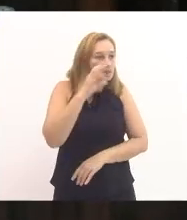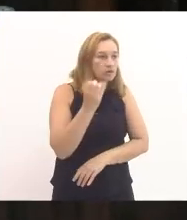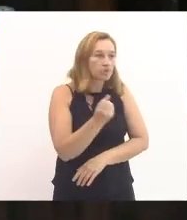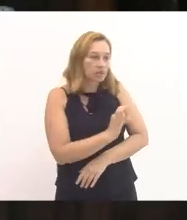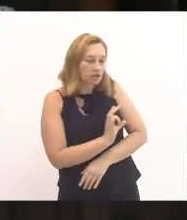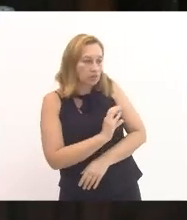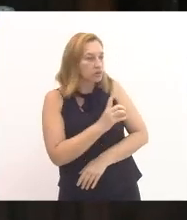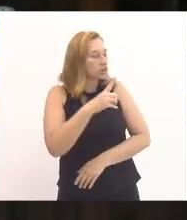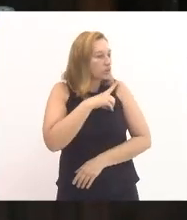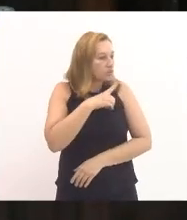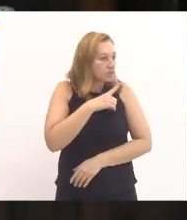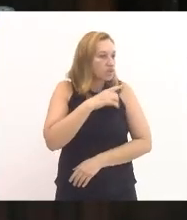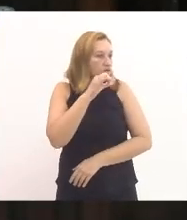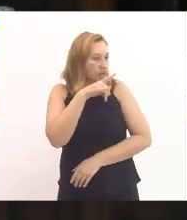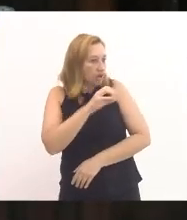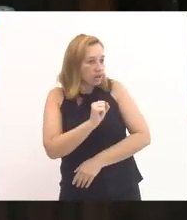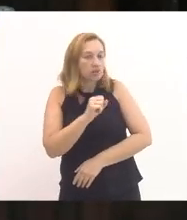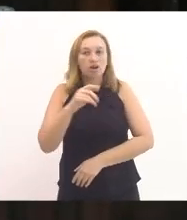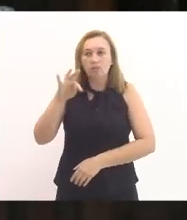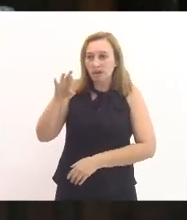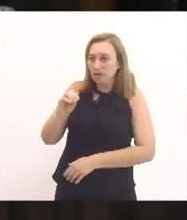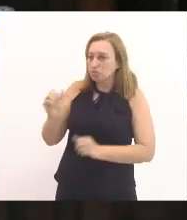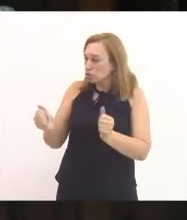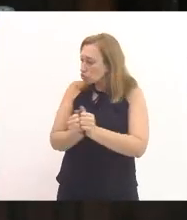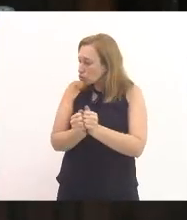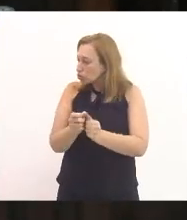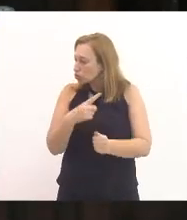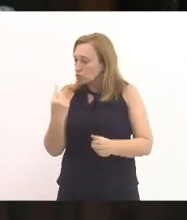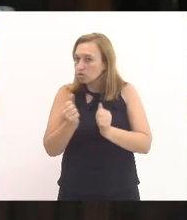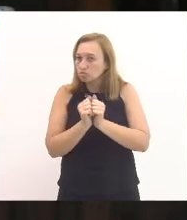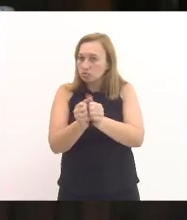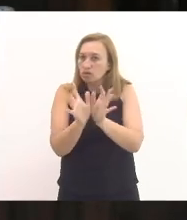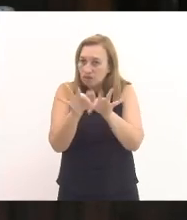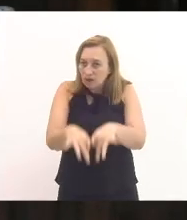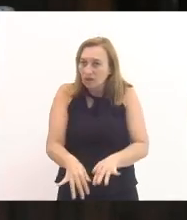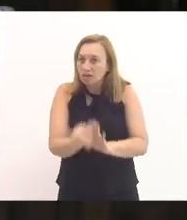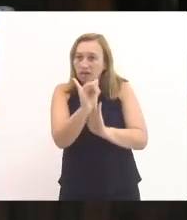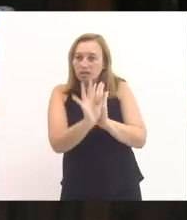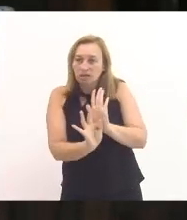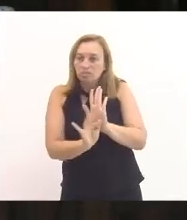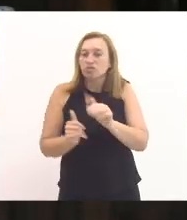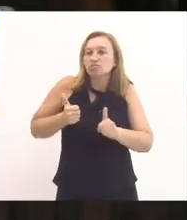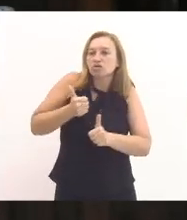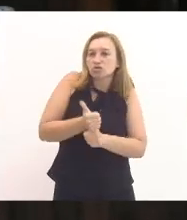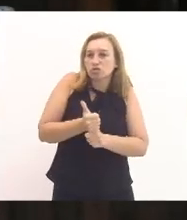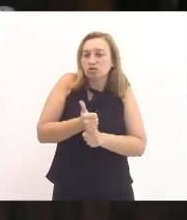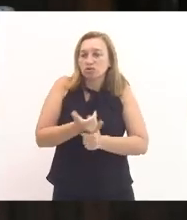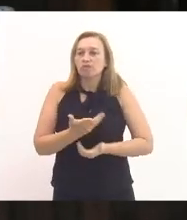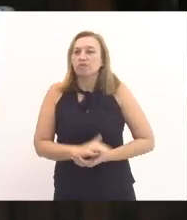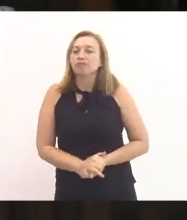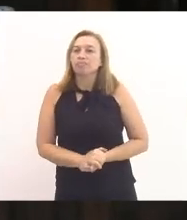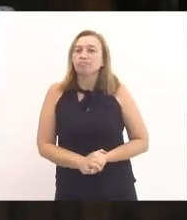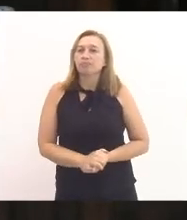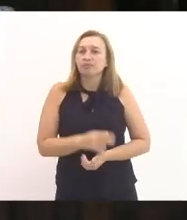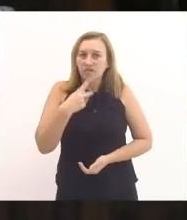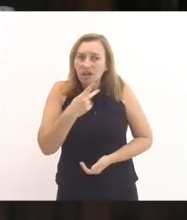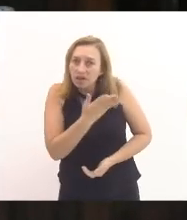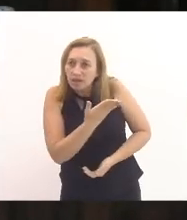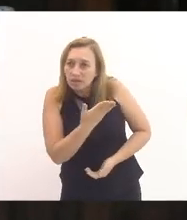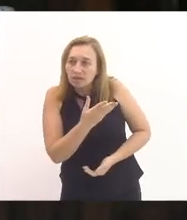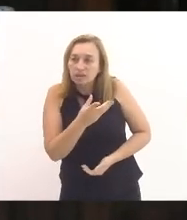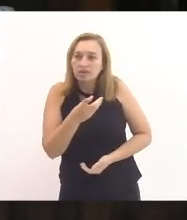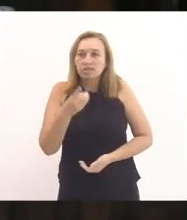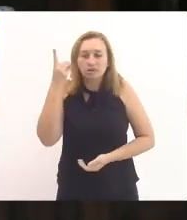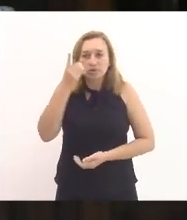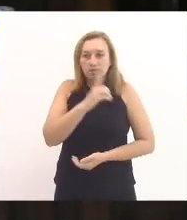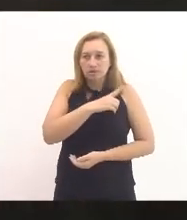Carlos Augusto Roberto que a gente possa juntos aí estabelecer a redação final do substitutivo passar quer falar tanto